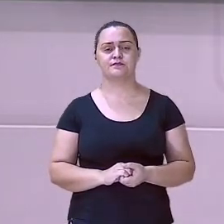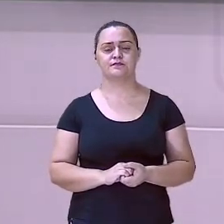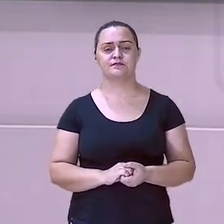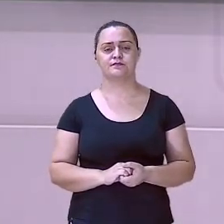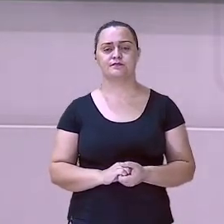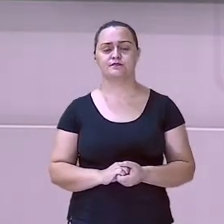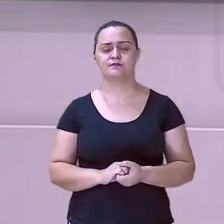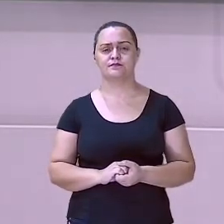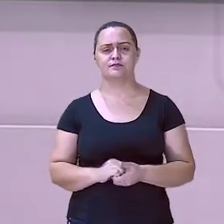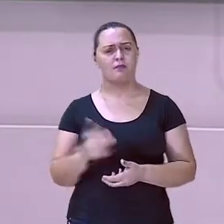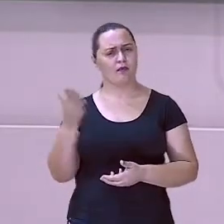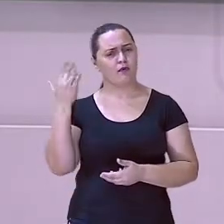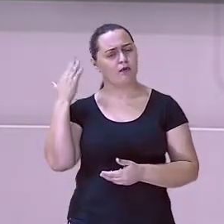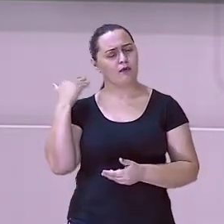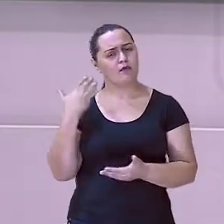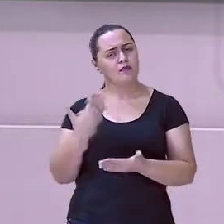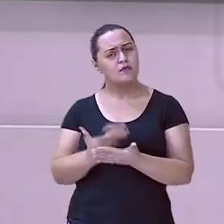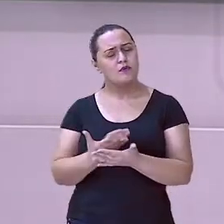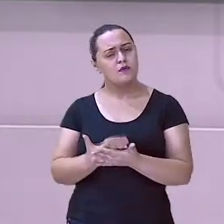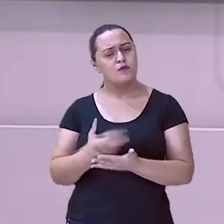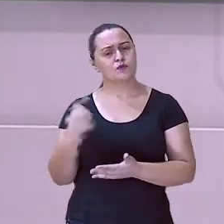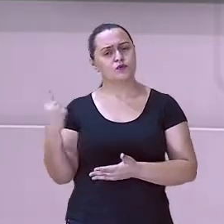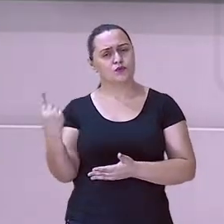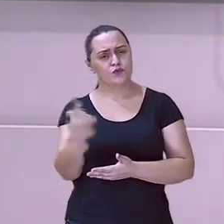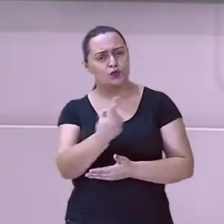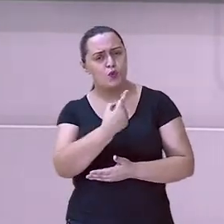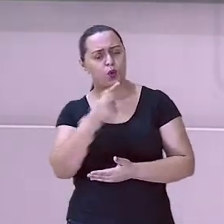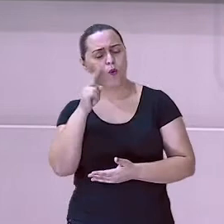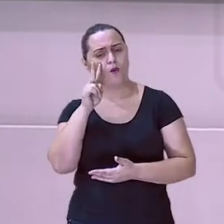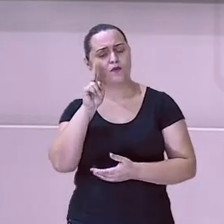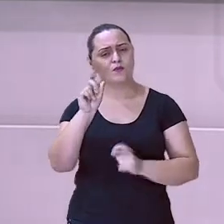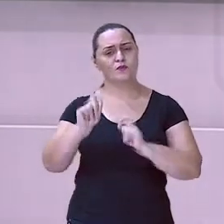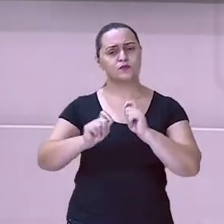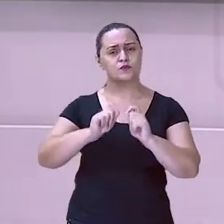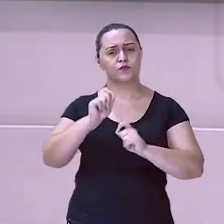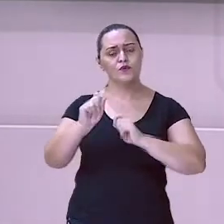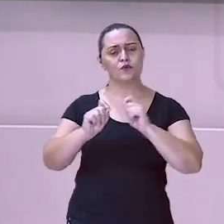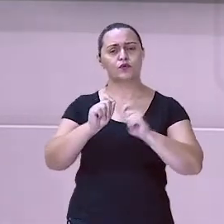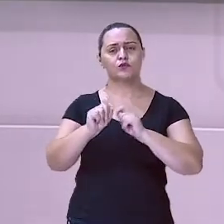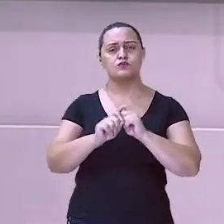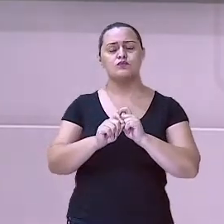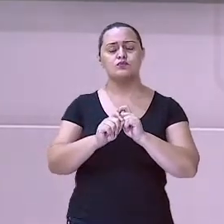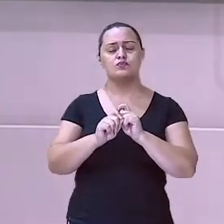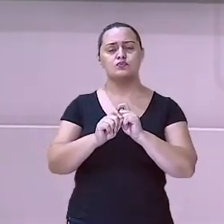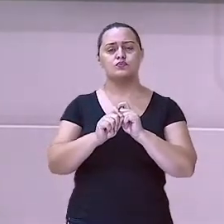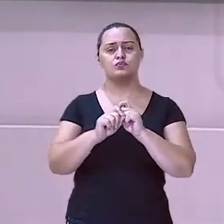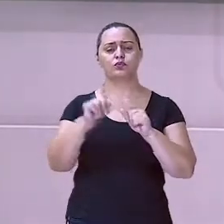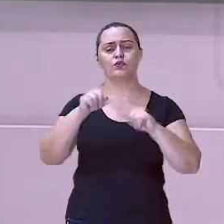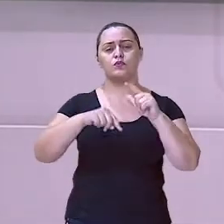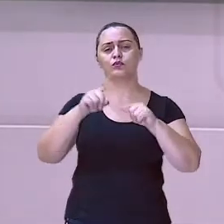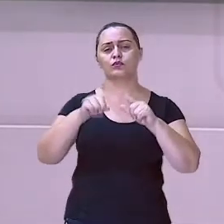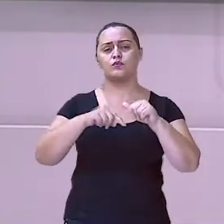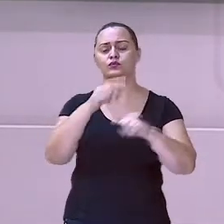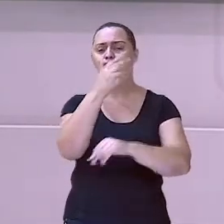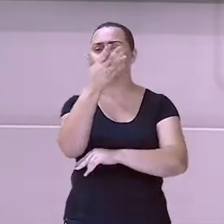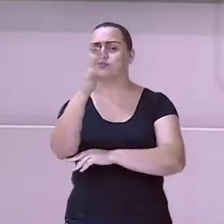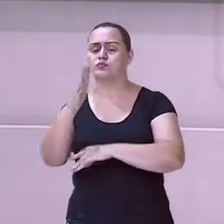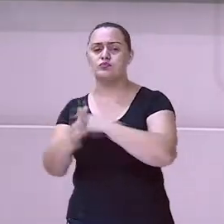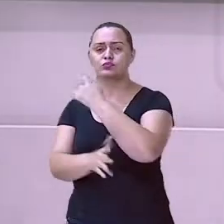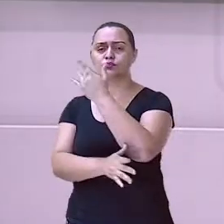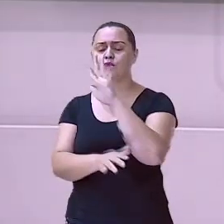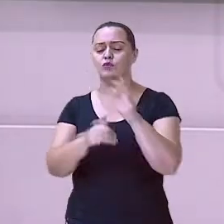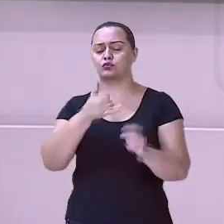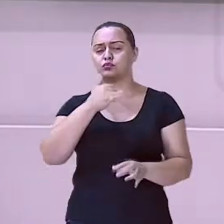Na última aula, nós falamos sobre os recursos energéticos, sobre os recursos naturais que esse país tem,